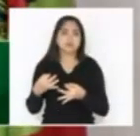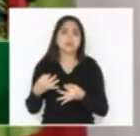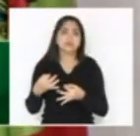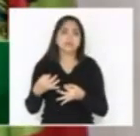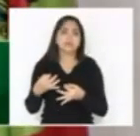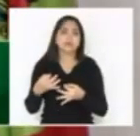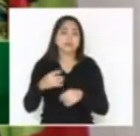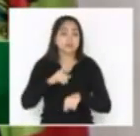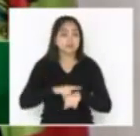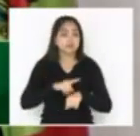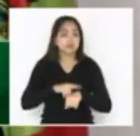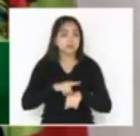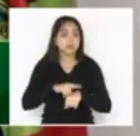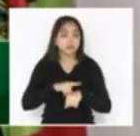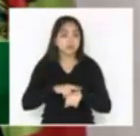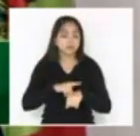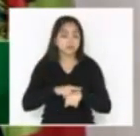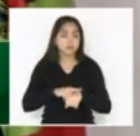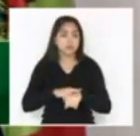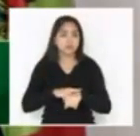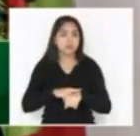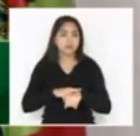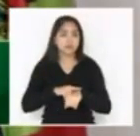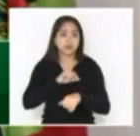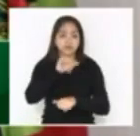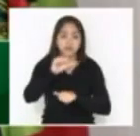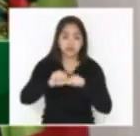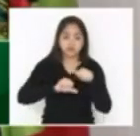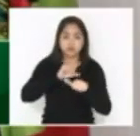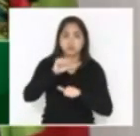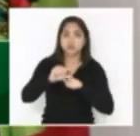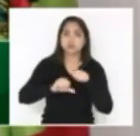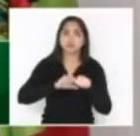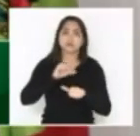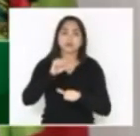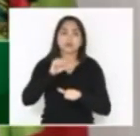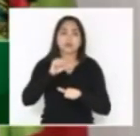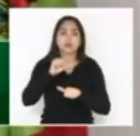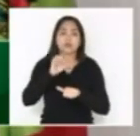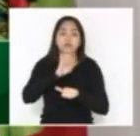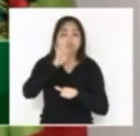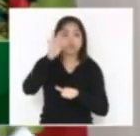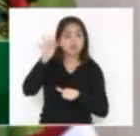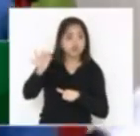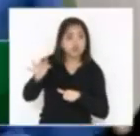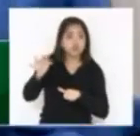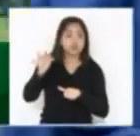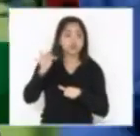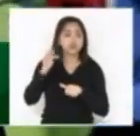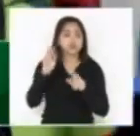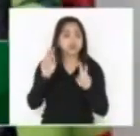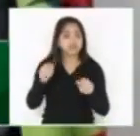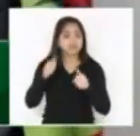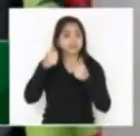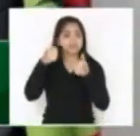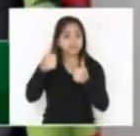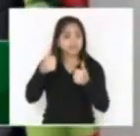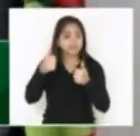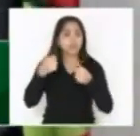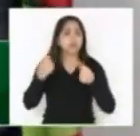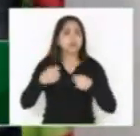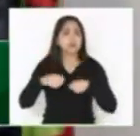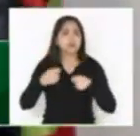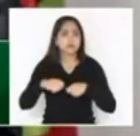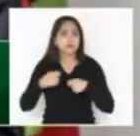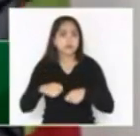é o momento de nós mudarmos a página e olhar para um futuro melhor. Porque o que nós precisamos é